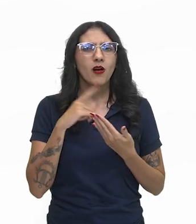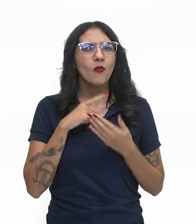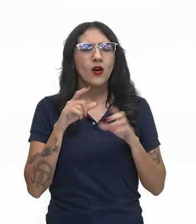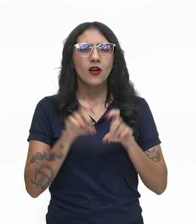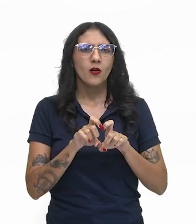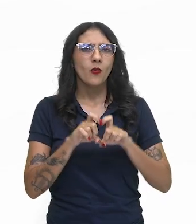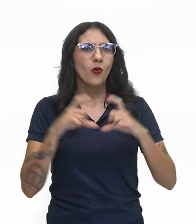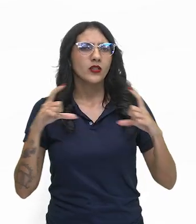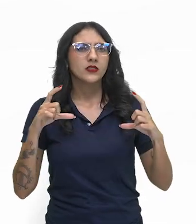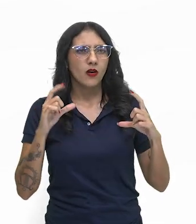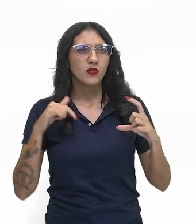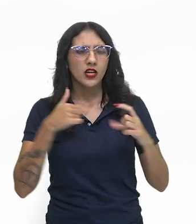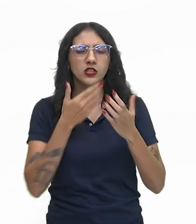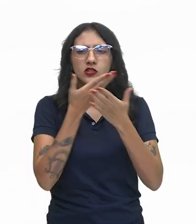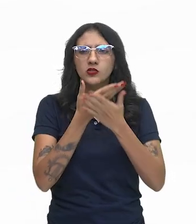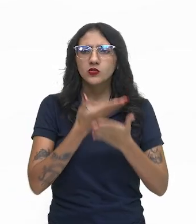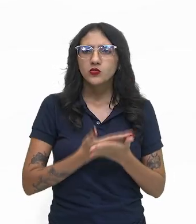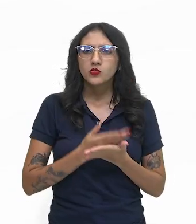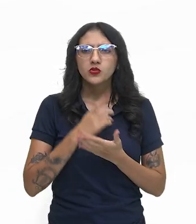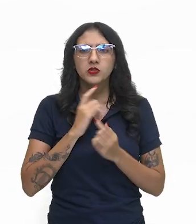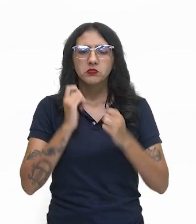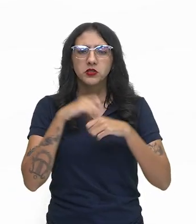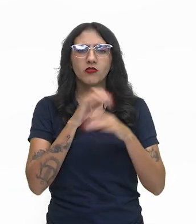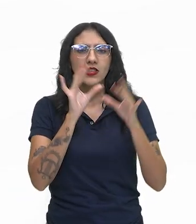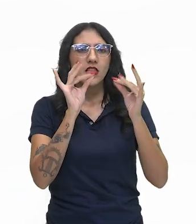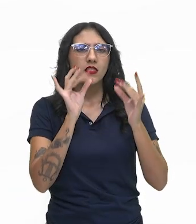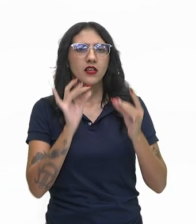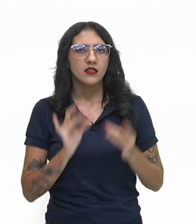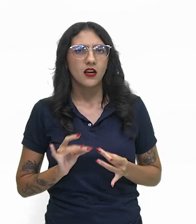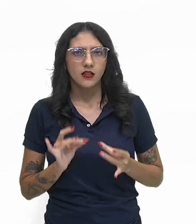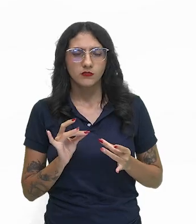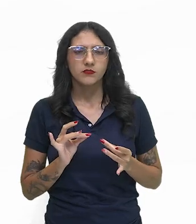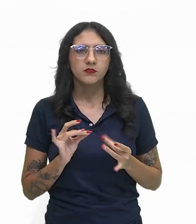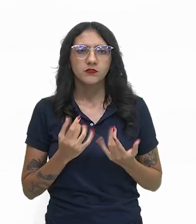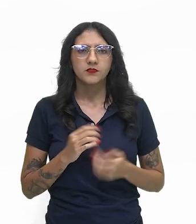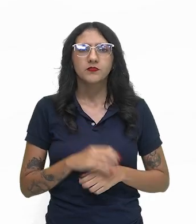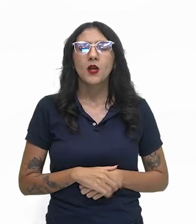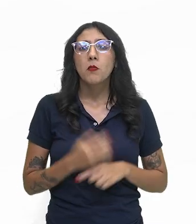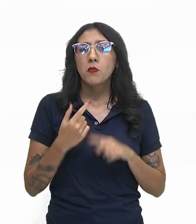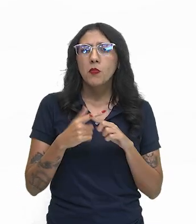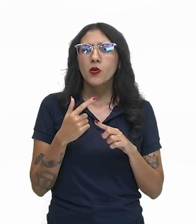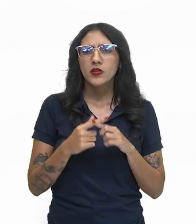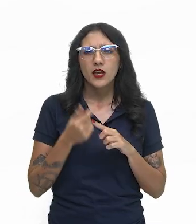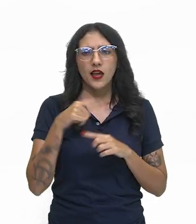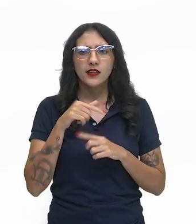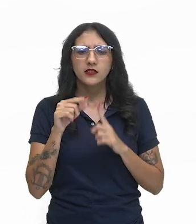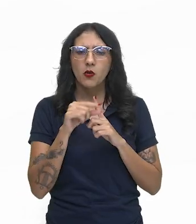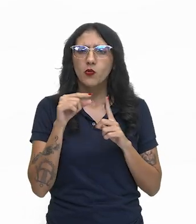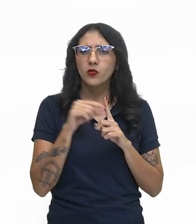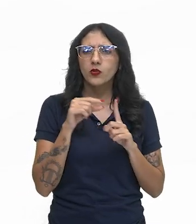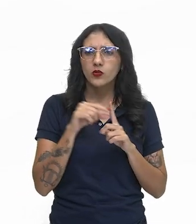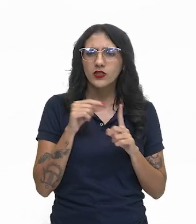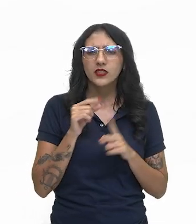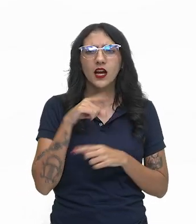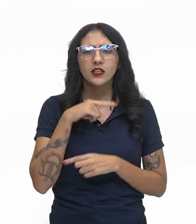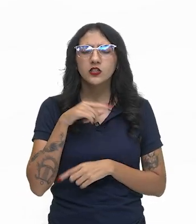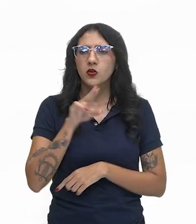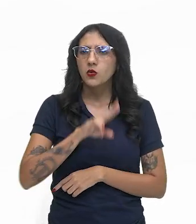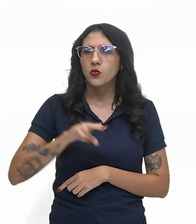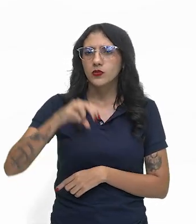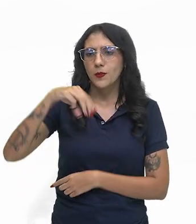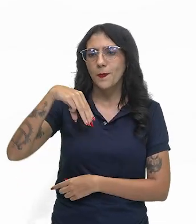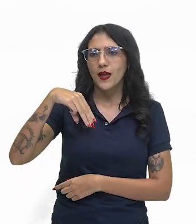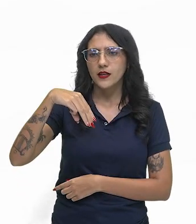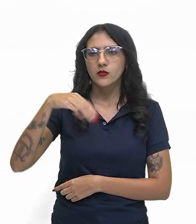equação que eu estudo para saber como é a aceleração? Por que a unidade é metros por